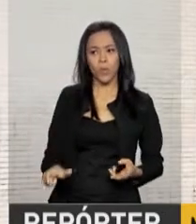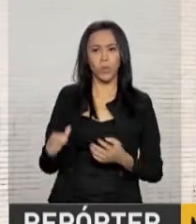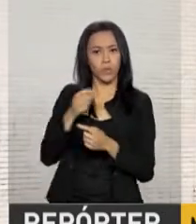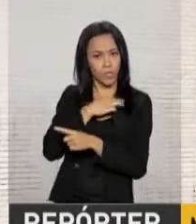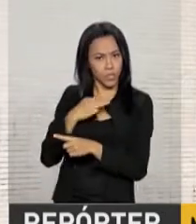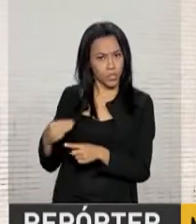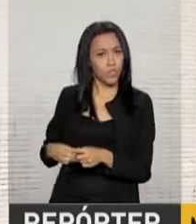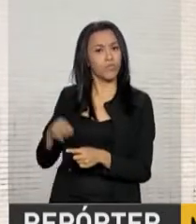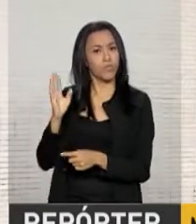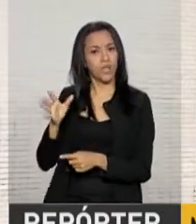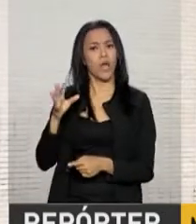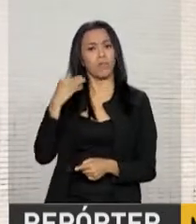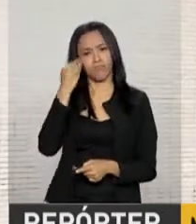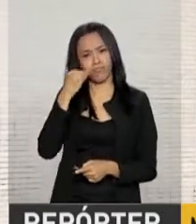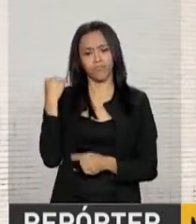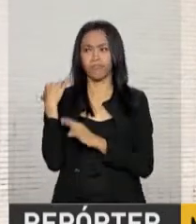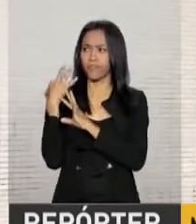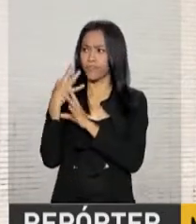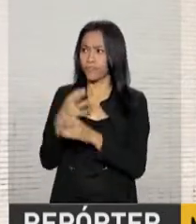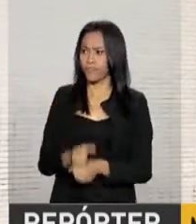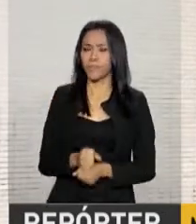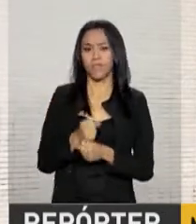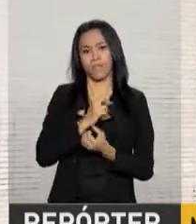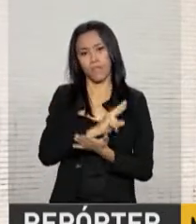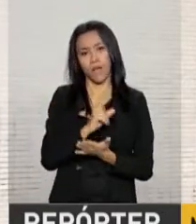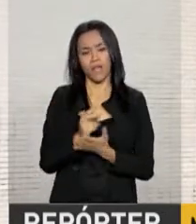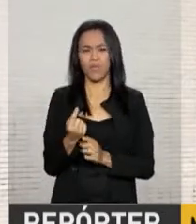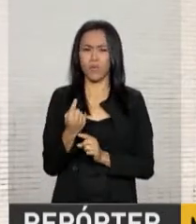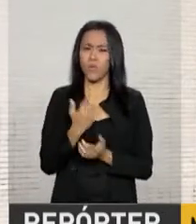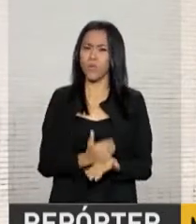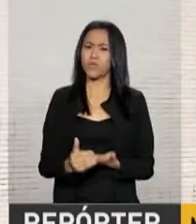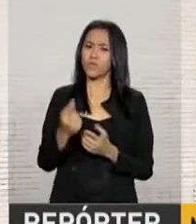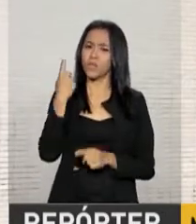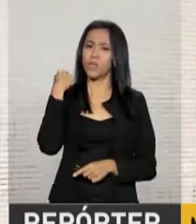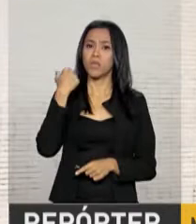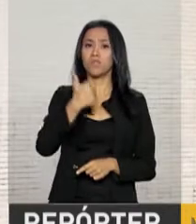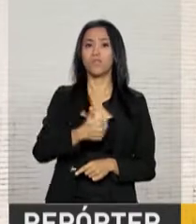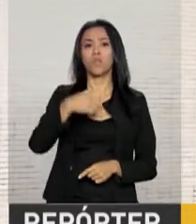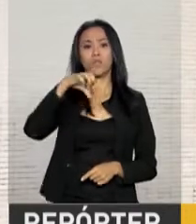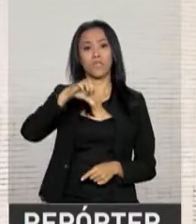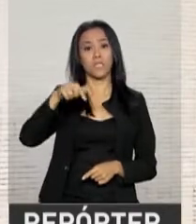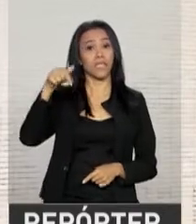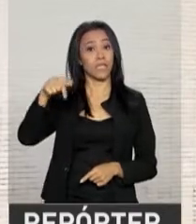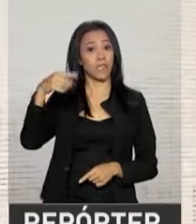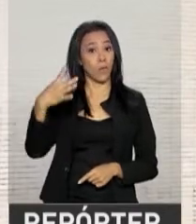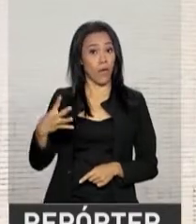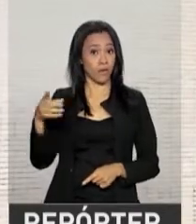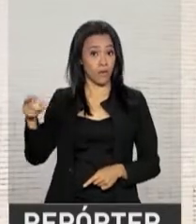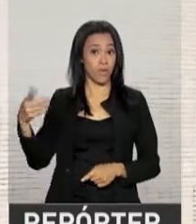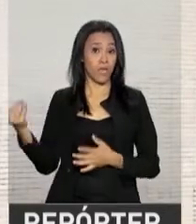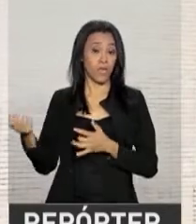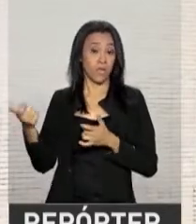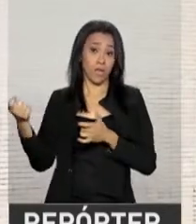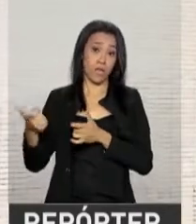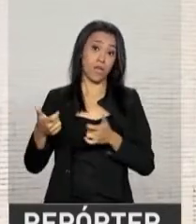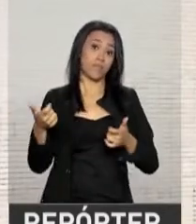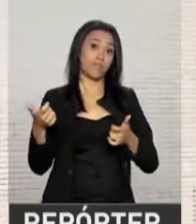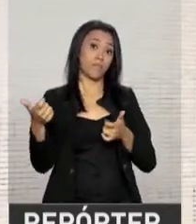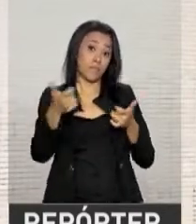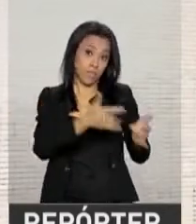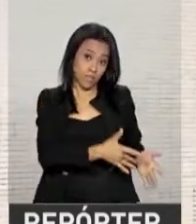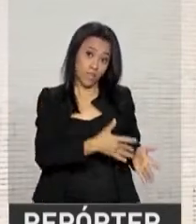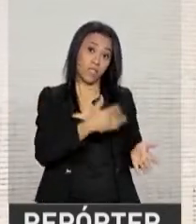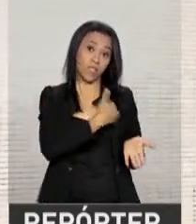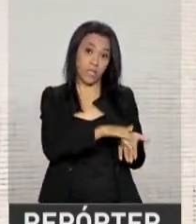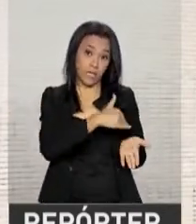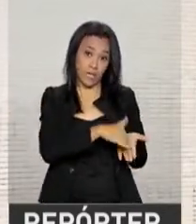diversos cargos desde que entrou na vida pública em 1974 agora ele deixa a secretaria geral da presidência da república